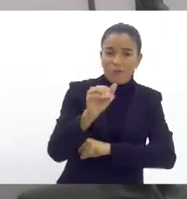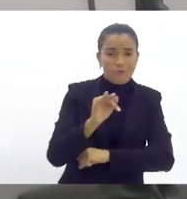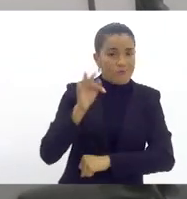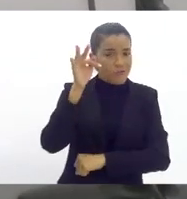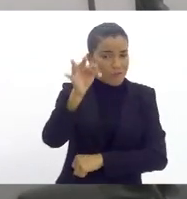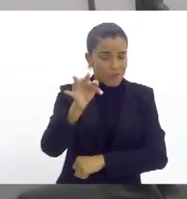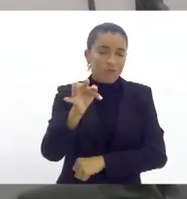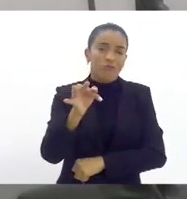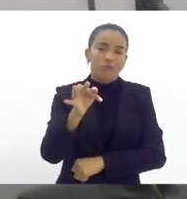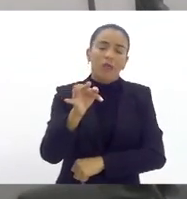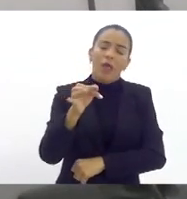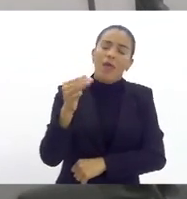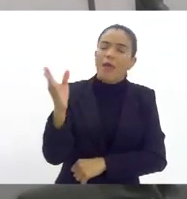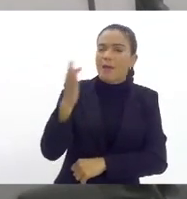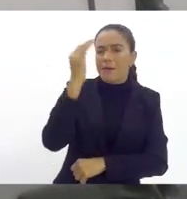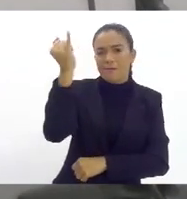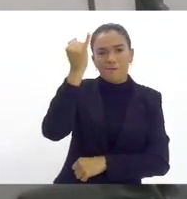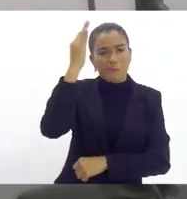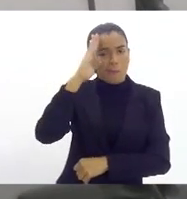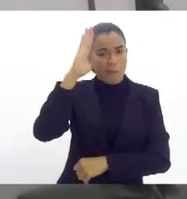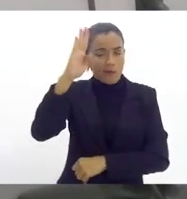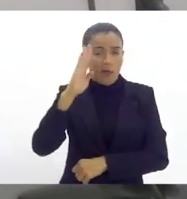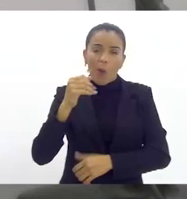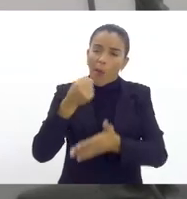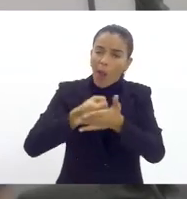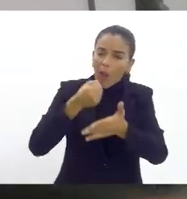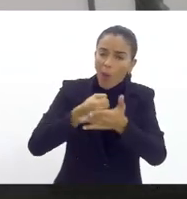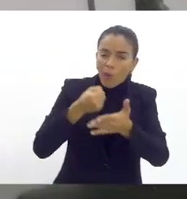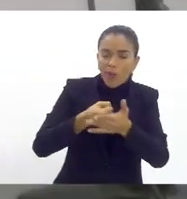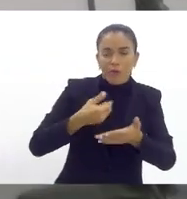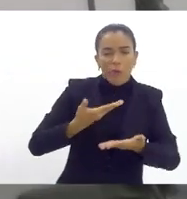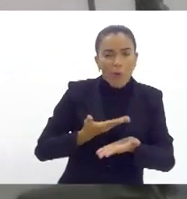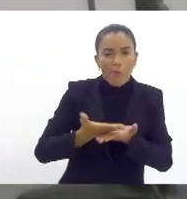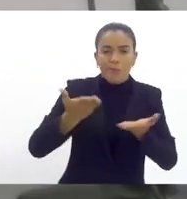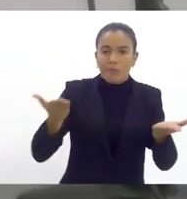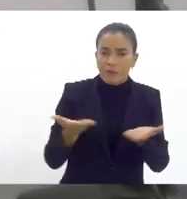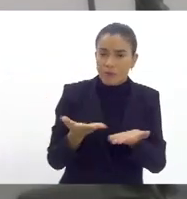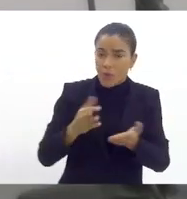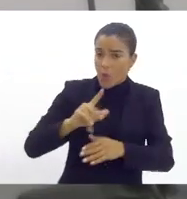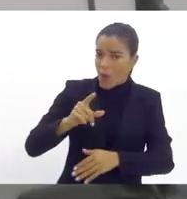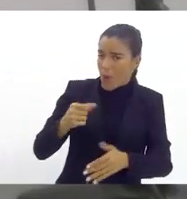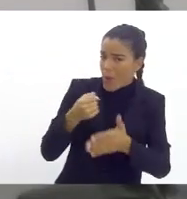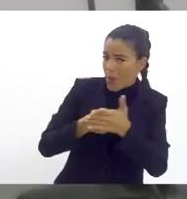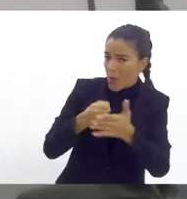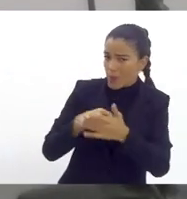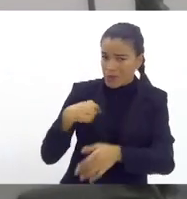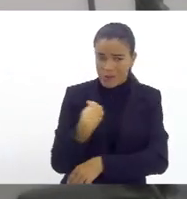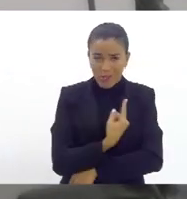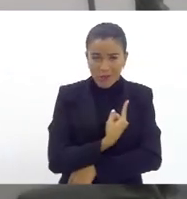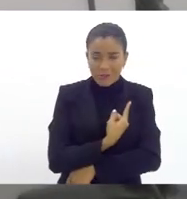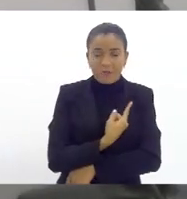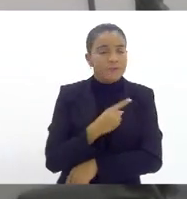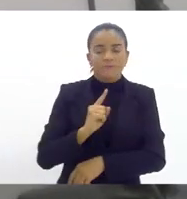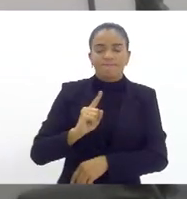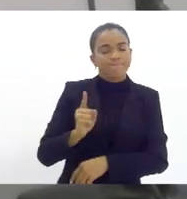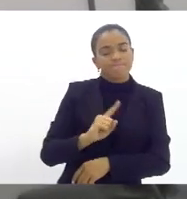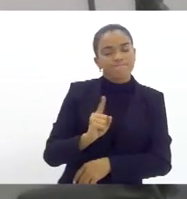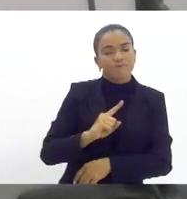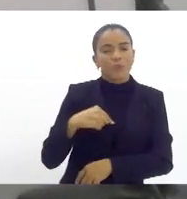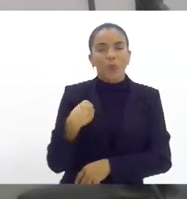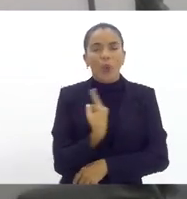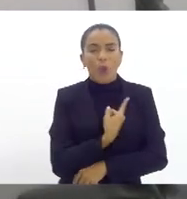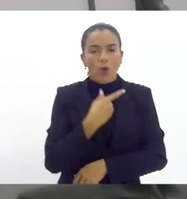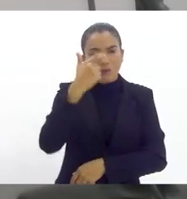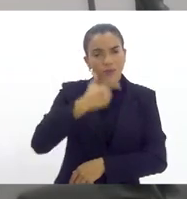atendidos é fundamental para a gente é uma luta que a gente faz desde já porque não é uma luta que ela é Nossa não é Nossa só